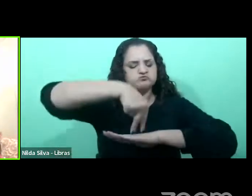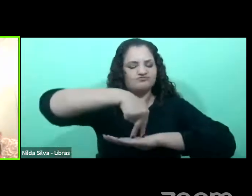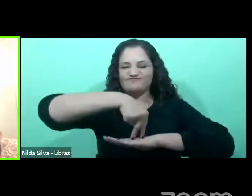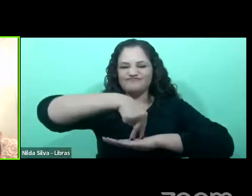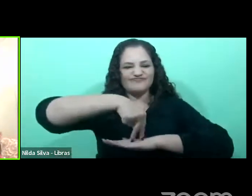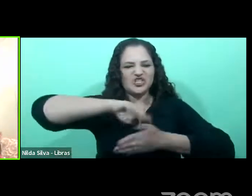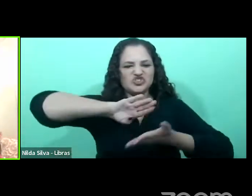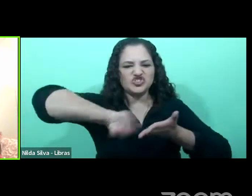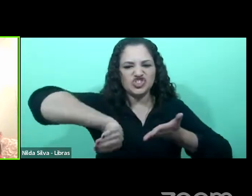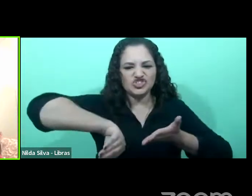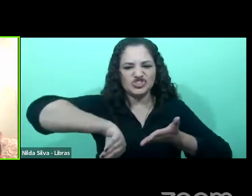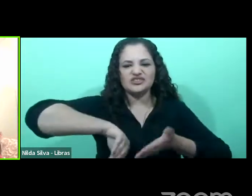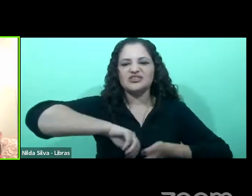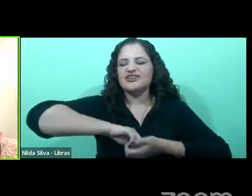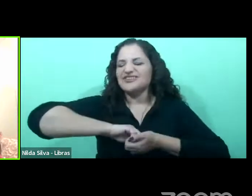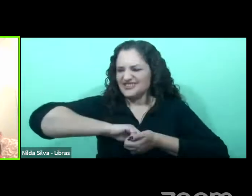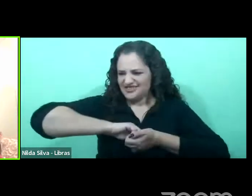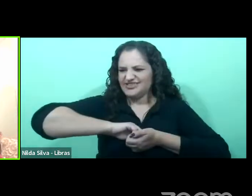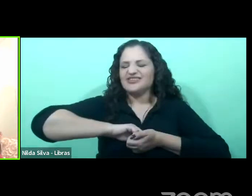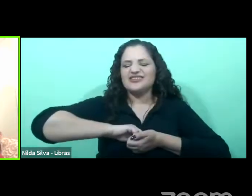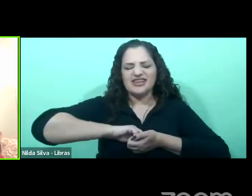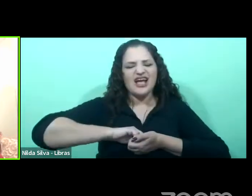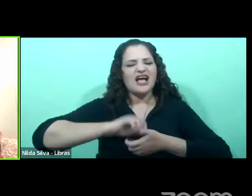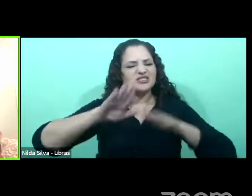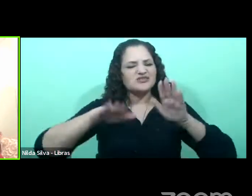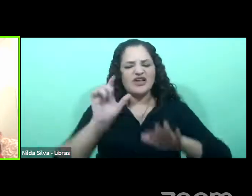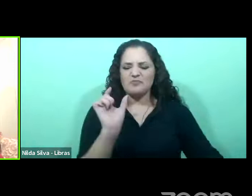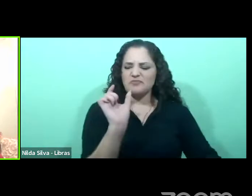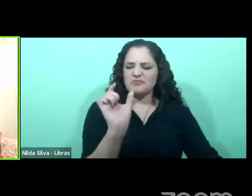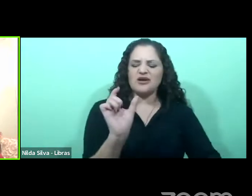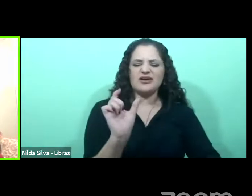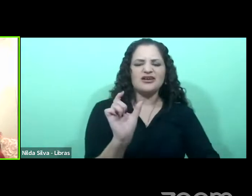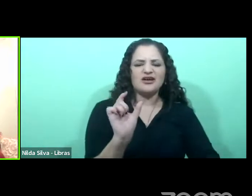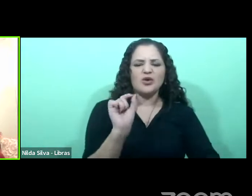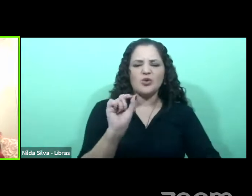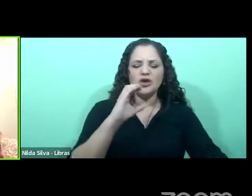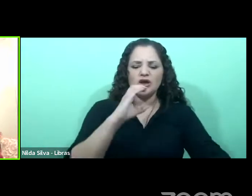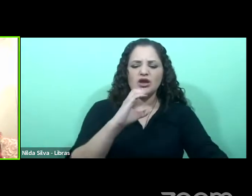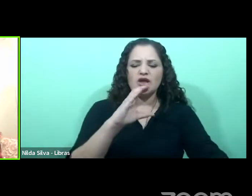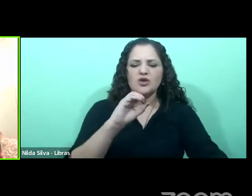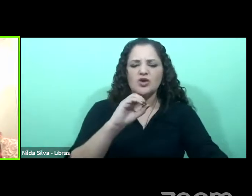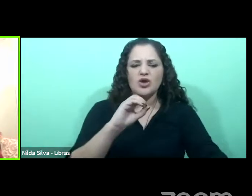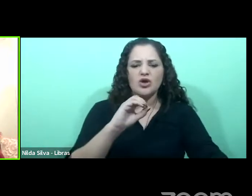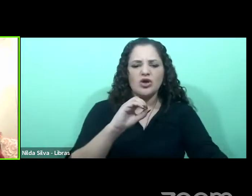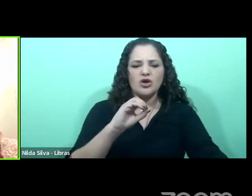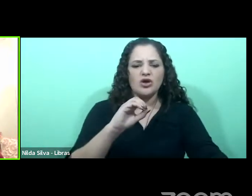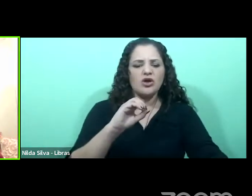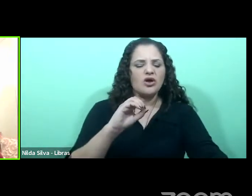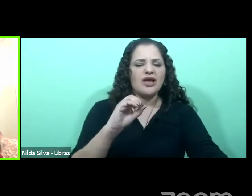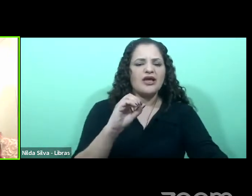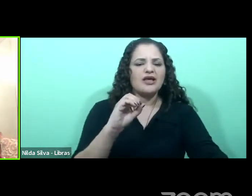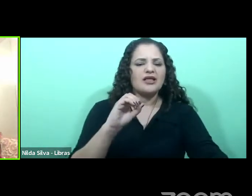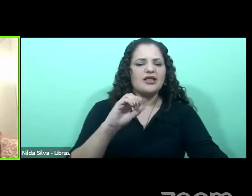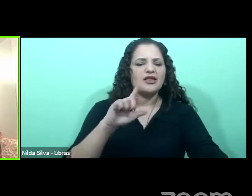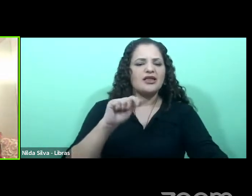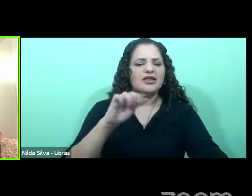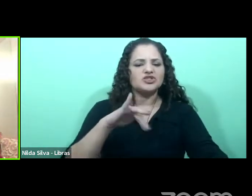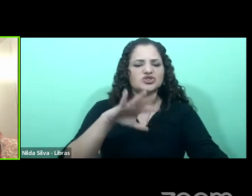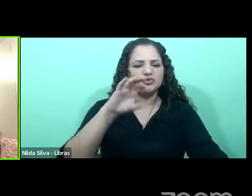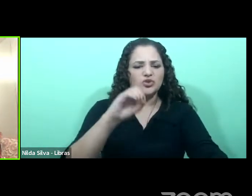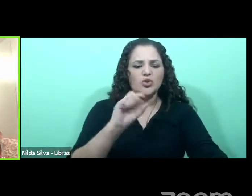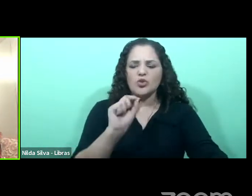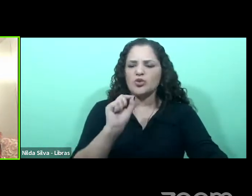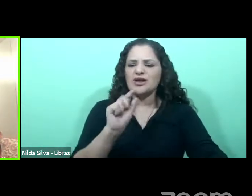Por vezes são chamados de ecolálicos. Mas, para o Bakhtin, eles são autores. Como assim? Como se suas falas